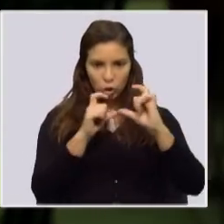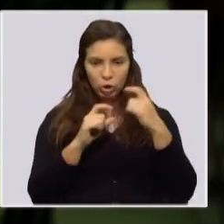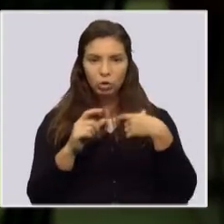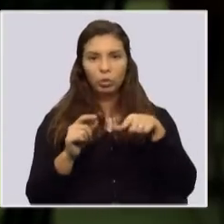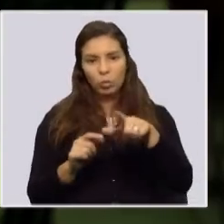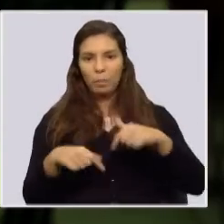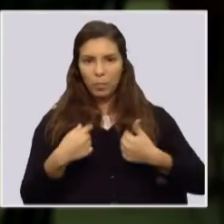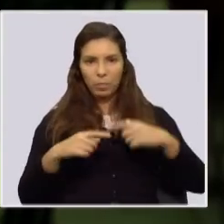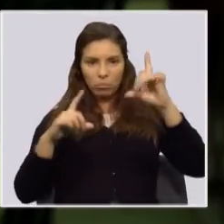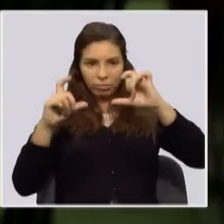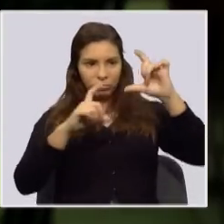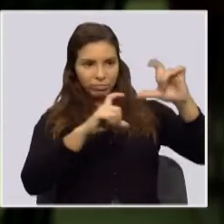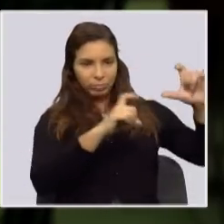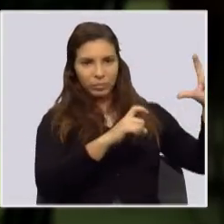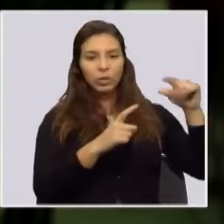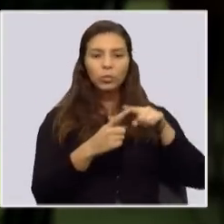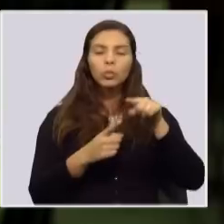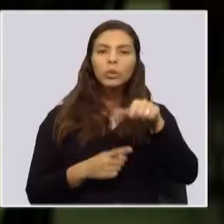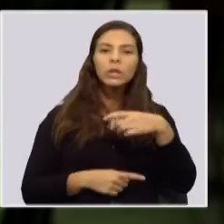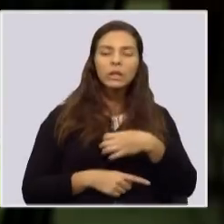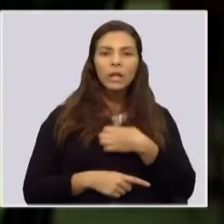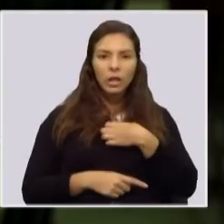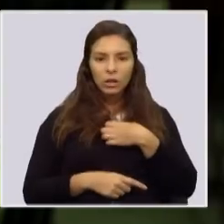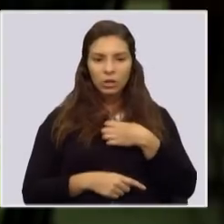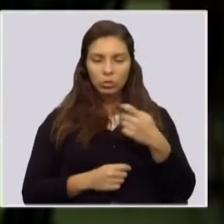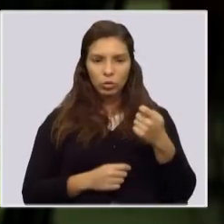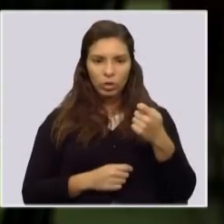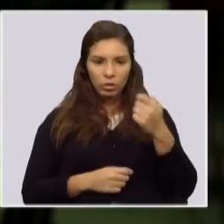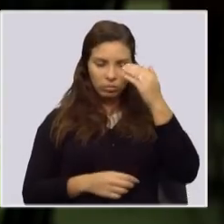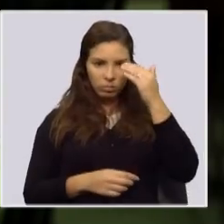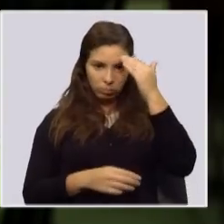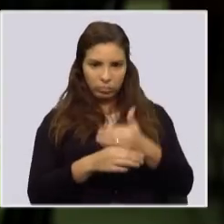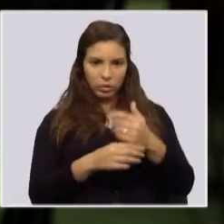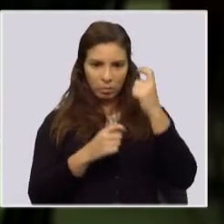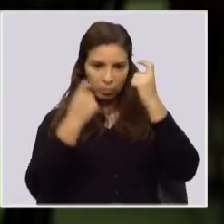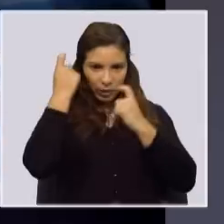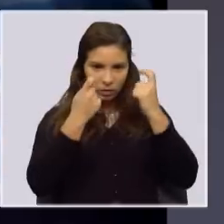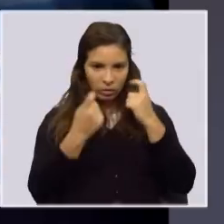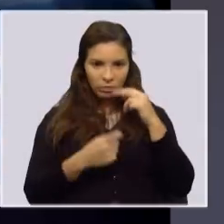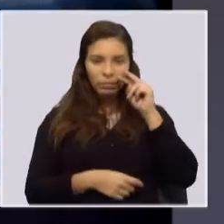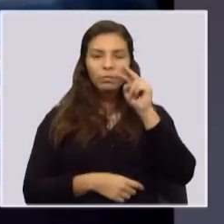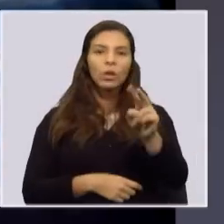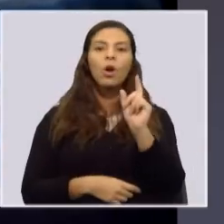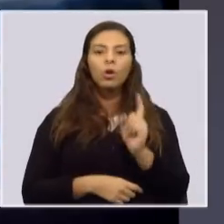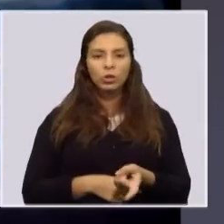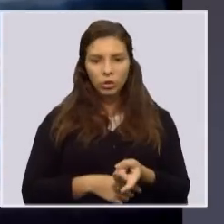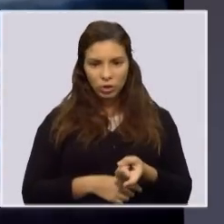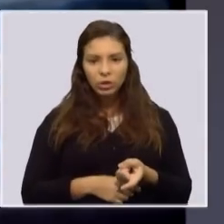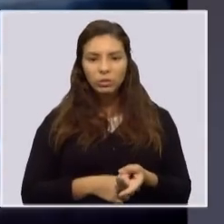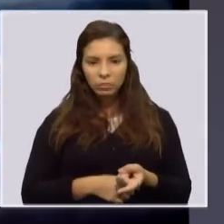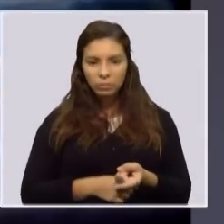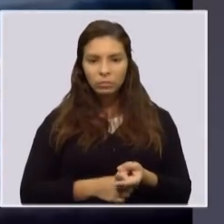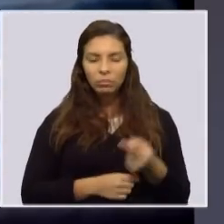de momentos captados por ti e que naquela altura tu tivesses parado e pensado. Se calhar vamos ver a